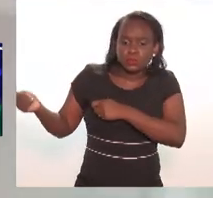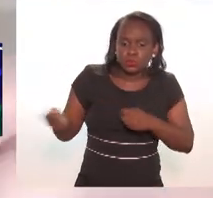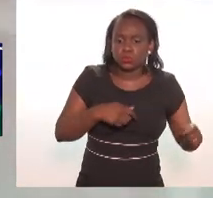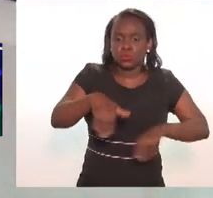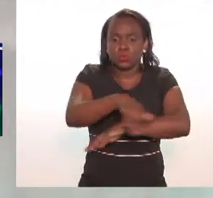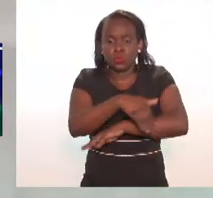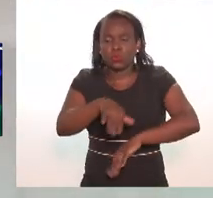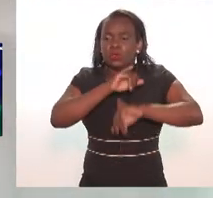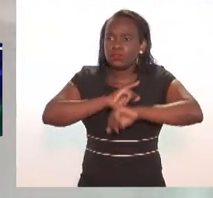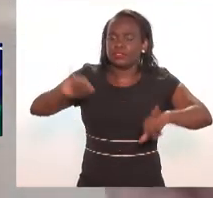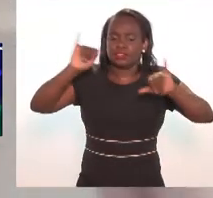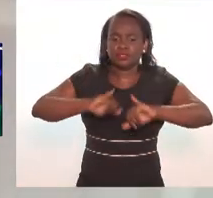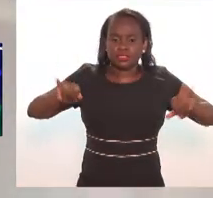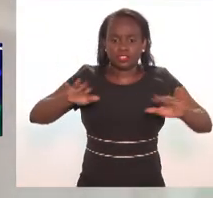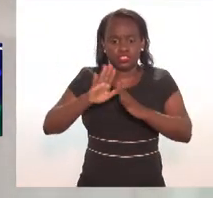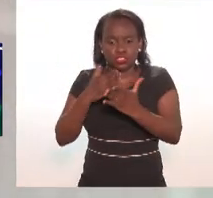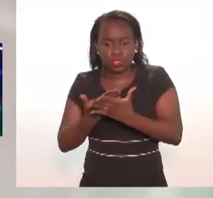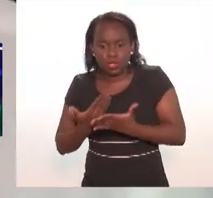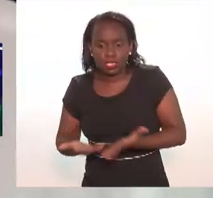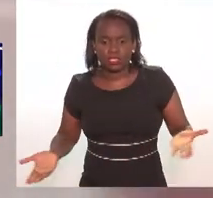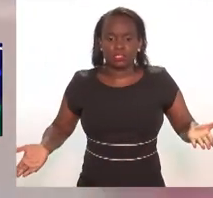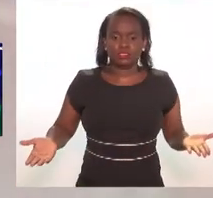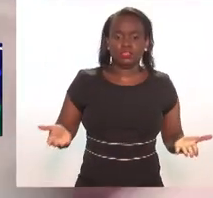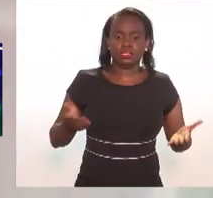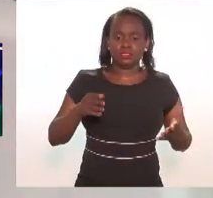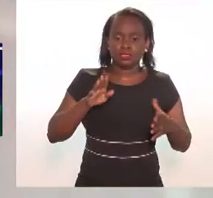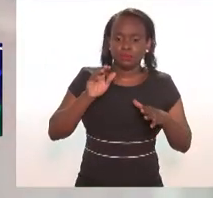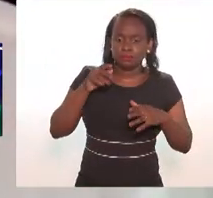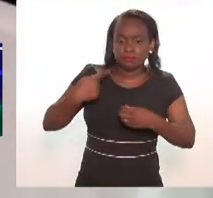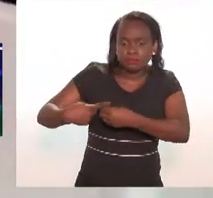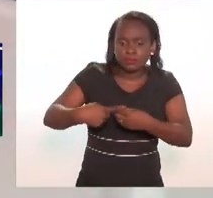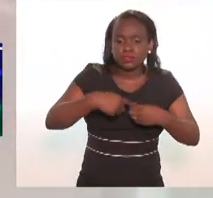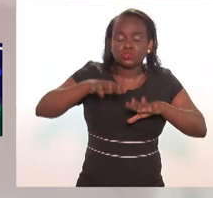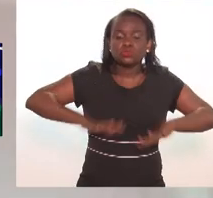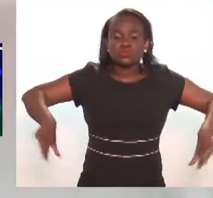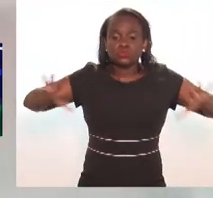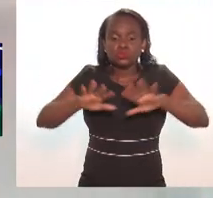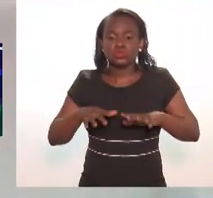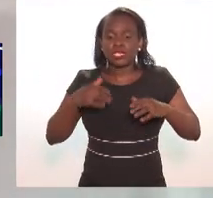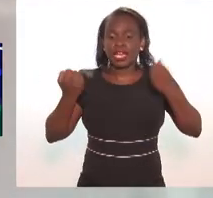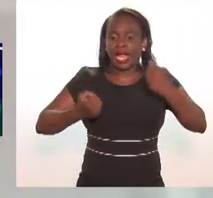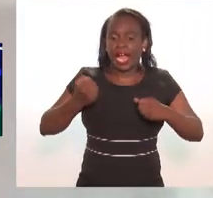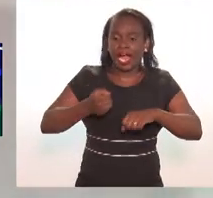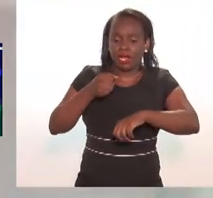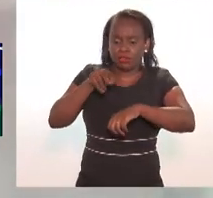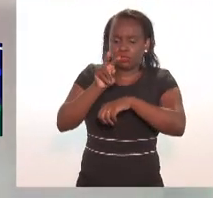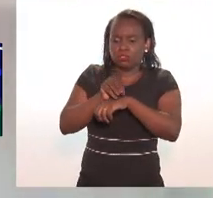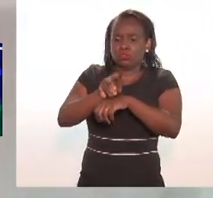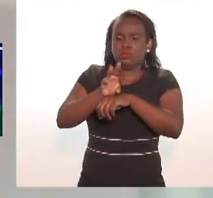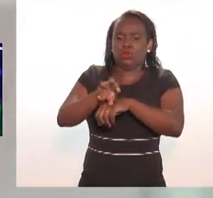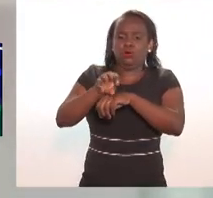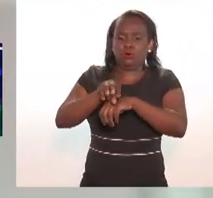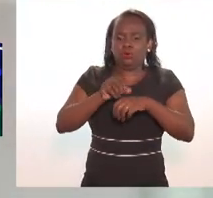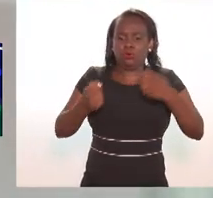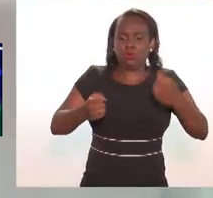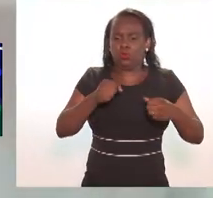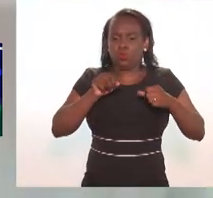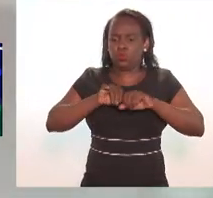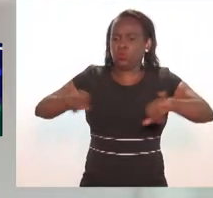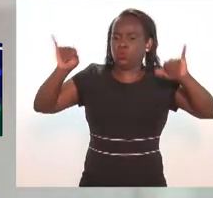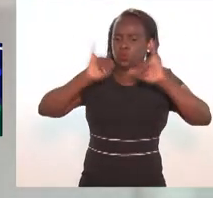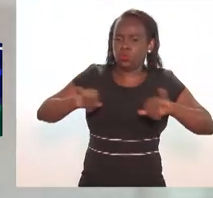nas ruas, nas escolas, nos bairros. Eu estaria com carros de som, correndo à periferia,